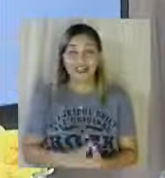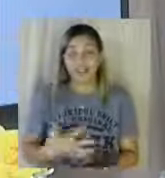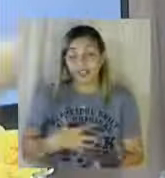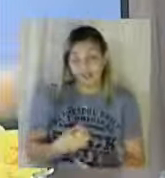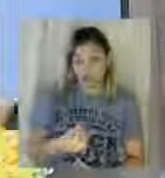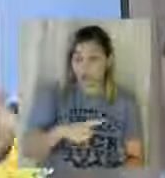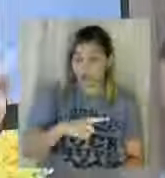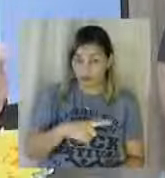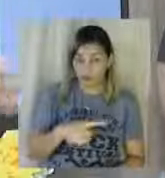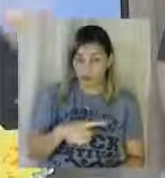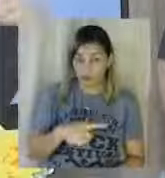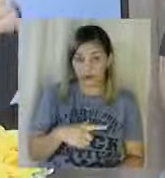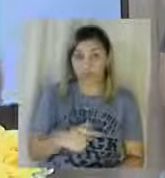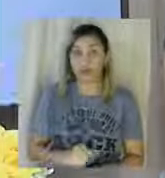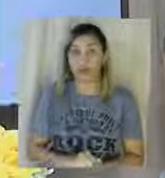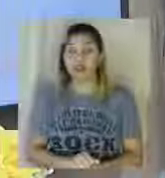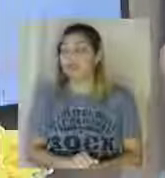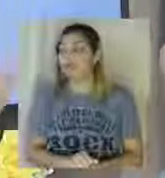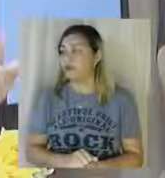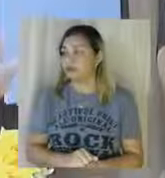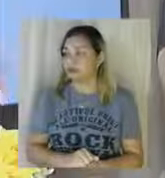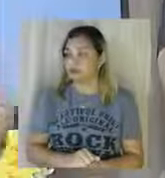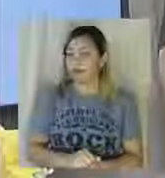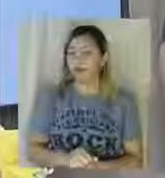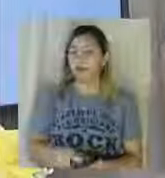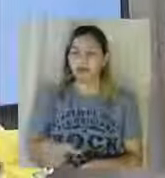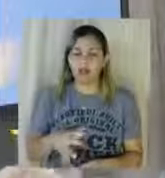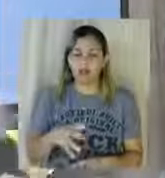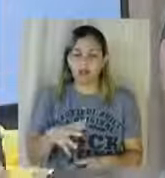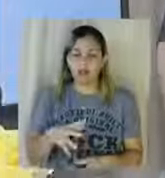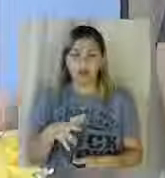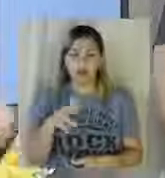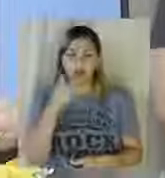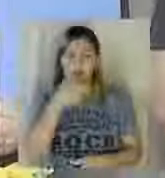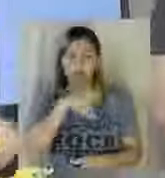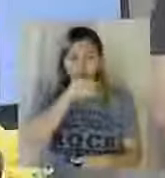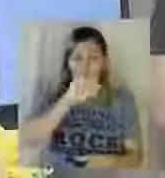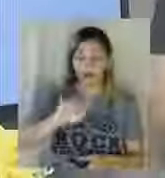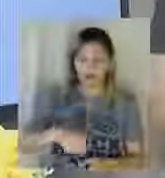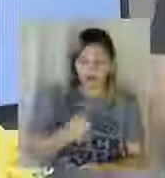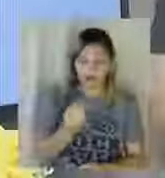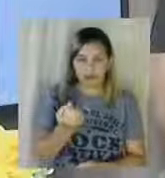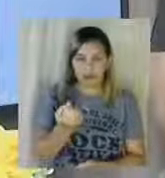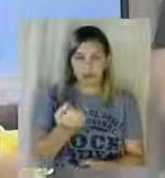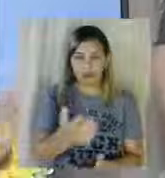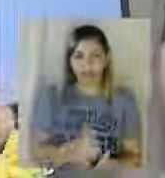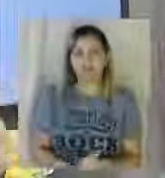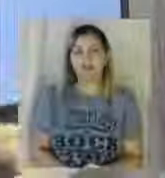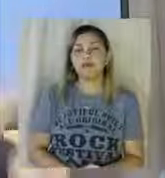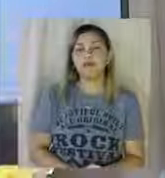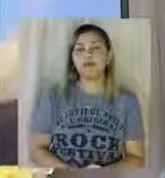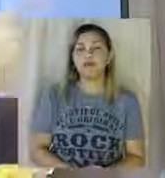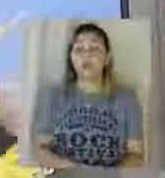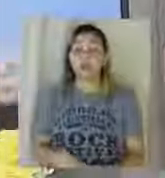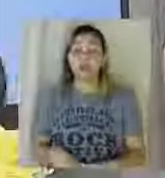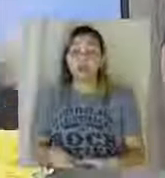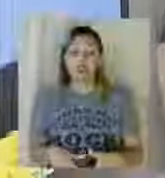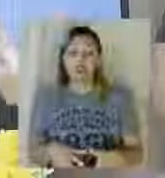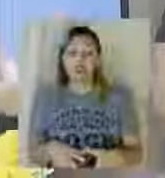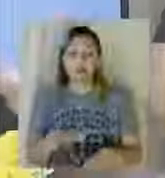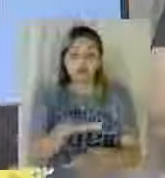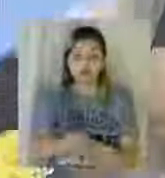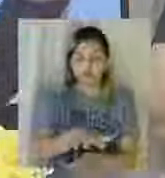filho autista, né? A Aline é uma mãe guerreira. Ela, 2 vezes, ela está no fronte, né, da luta pela inclusão.